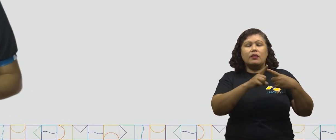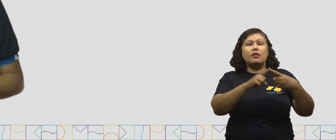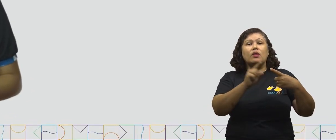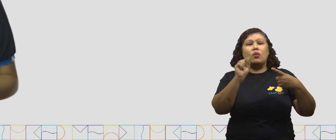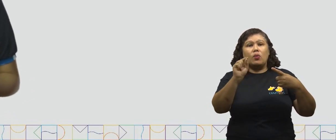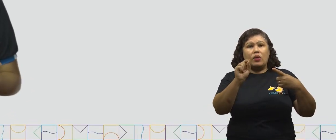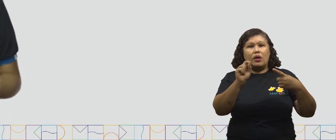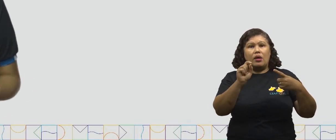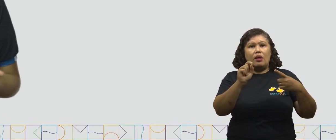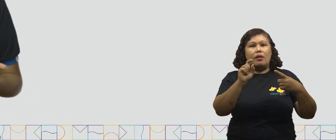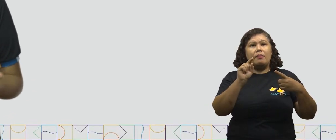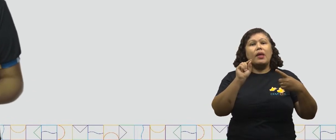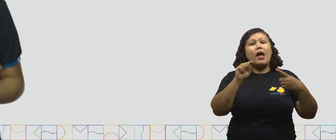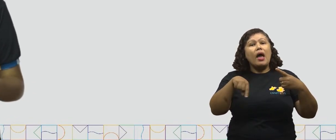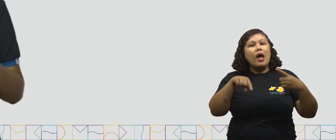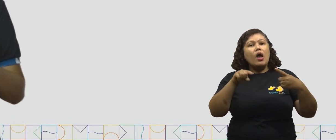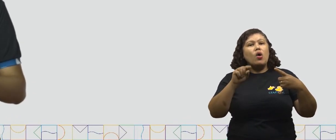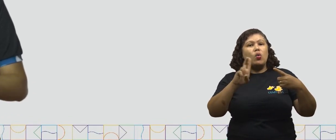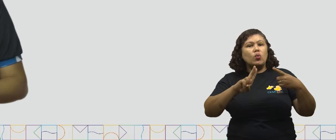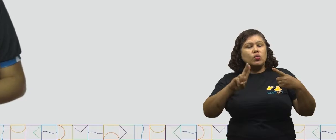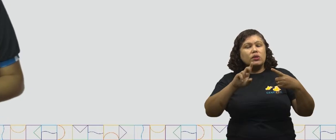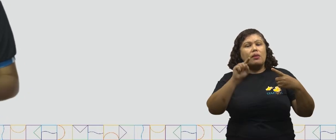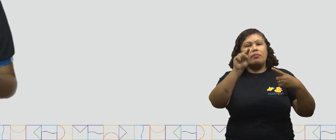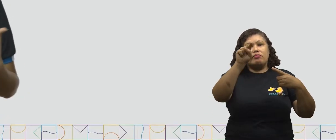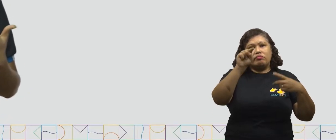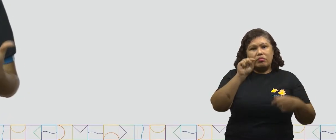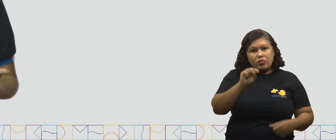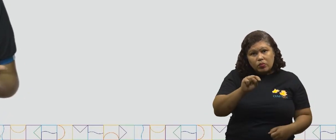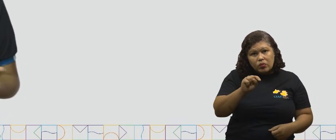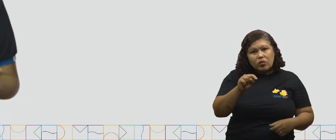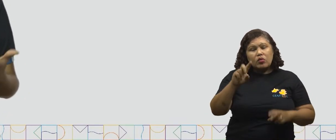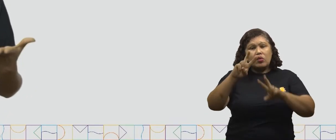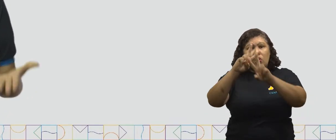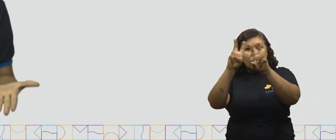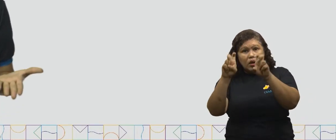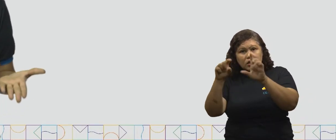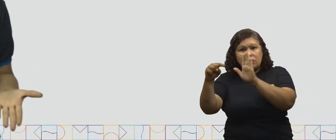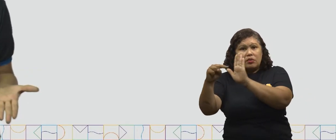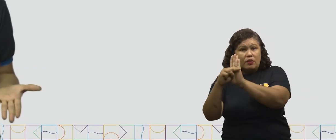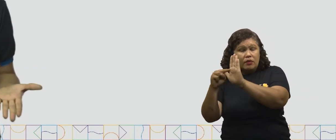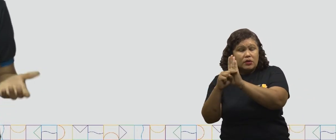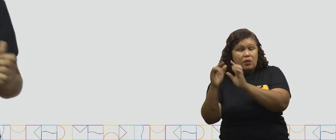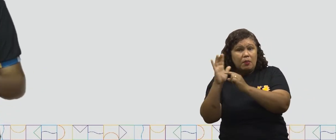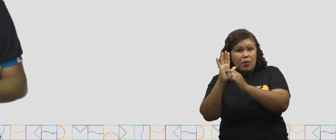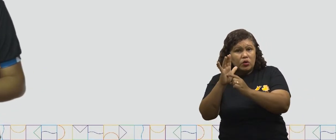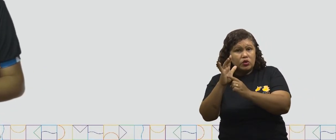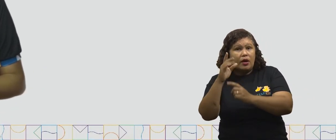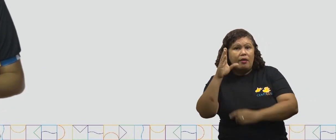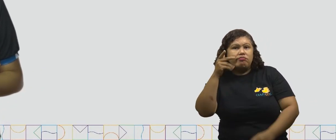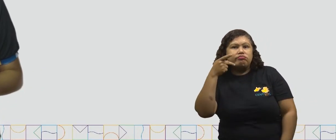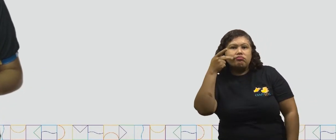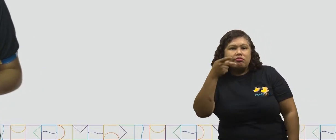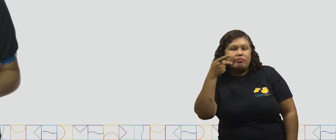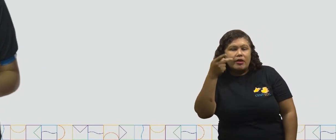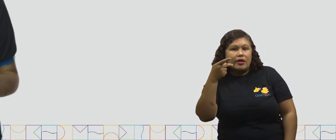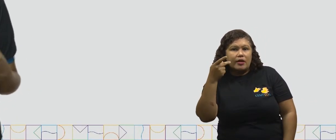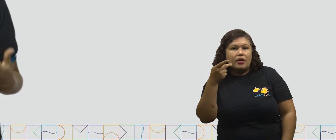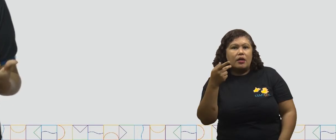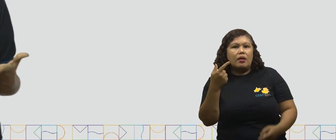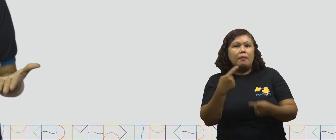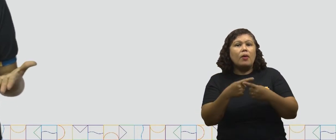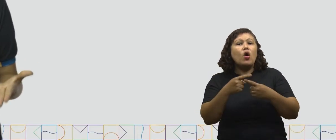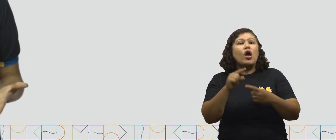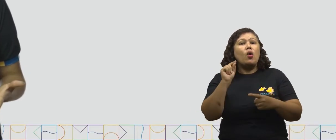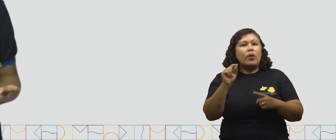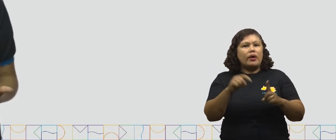primeira delas é quando utilizamos os 2 pontos e as aspas ou travessão, ou seja, quando indicamos por